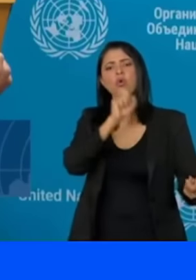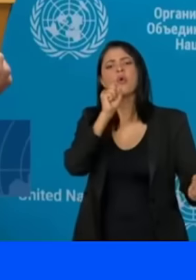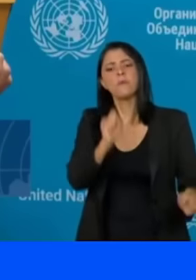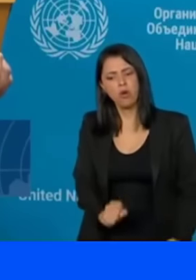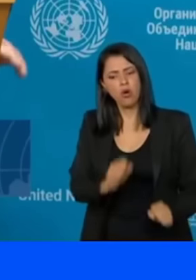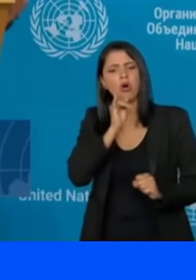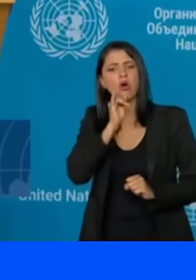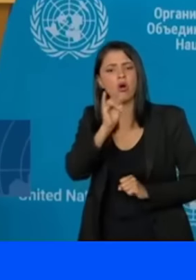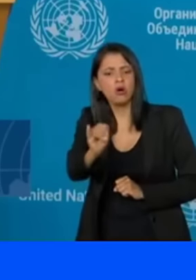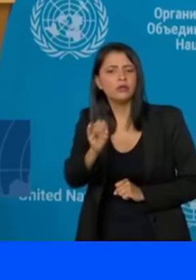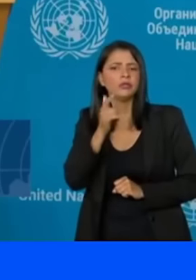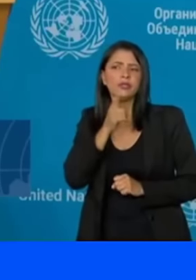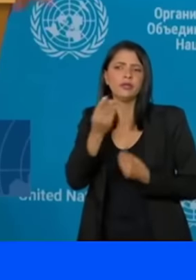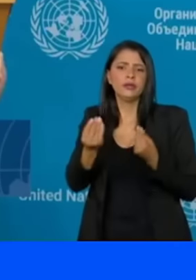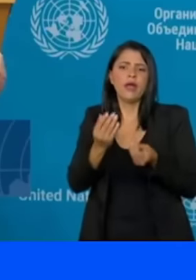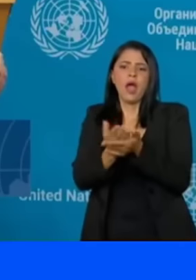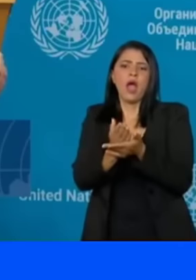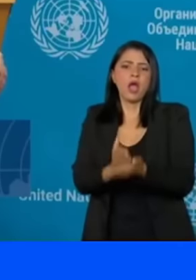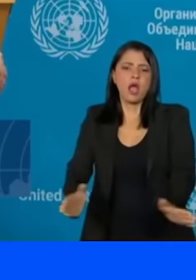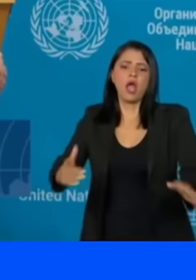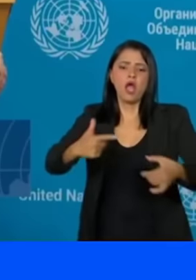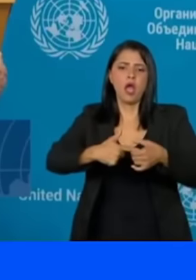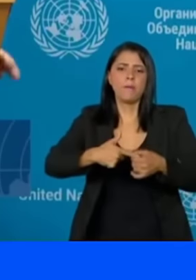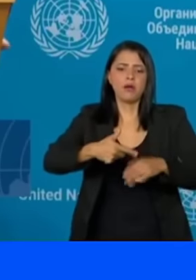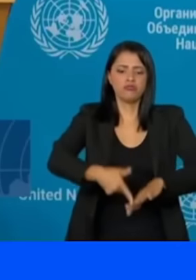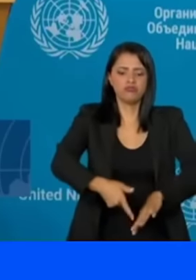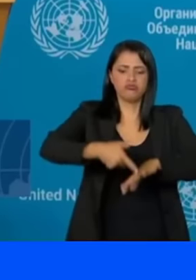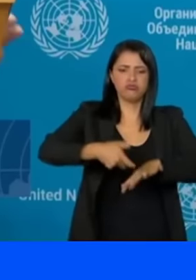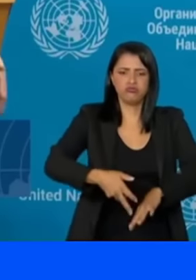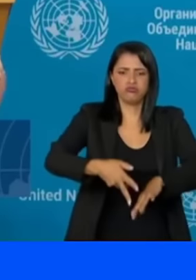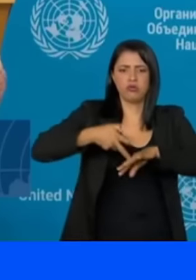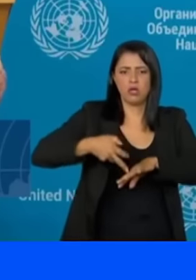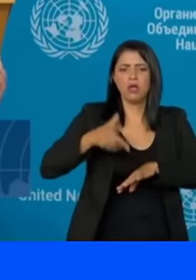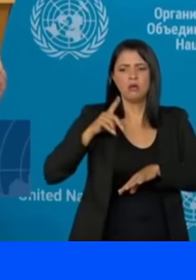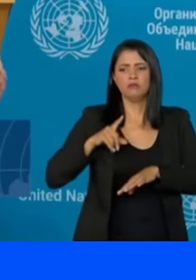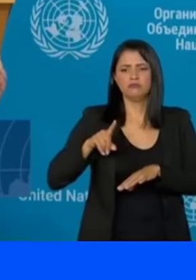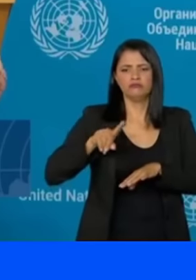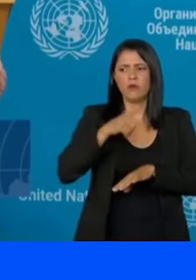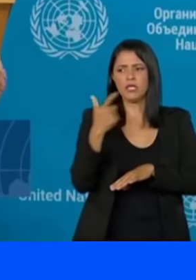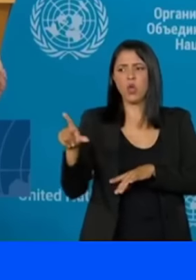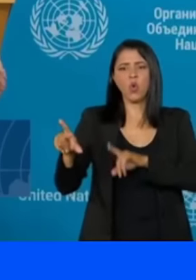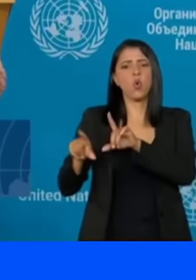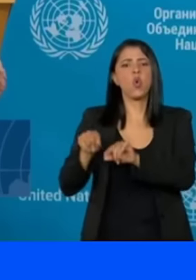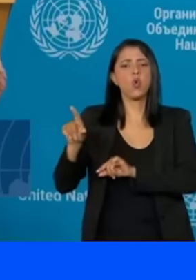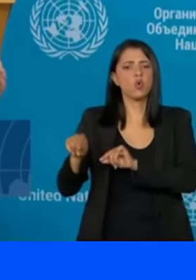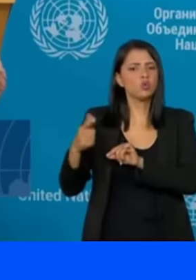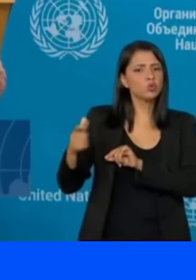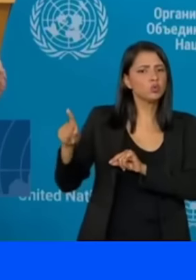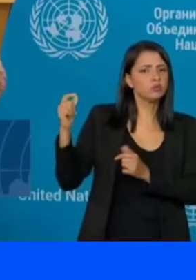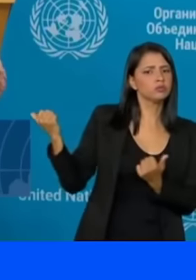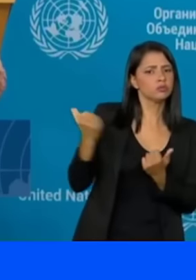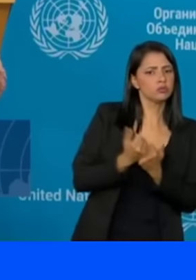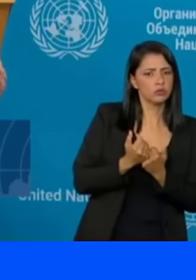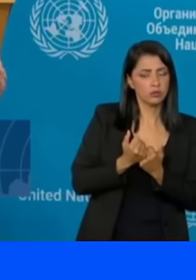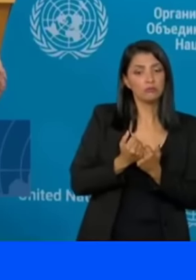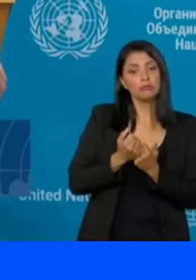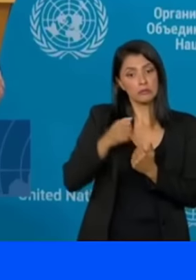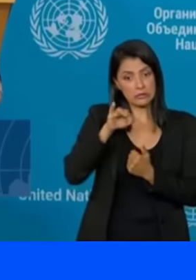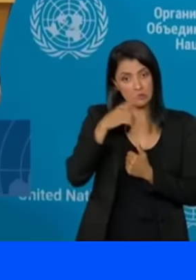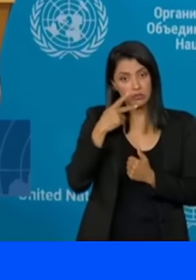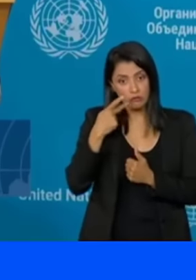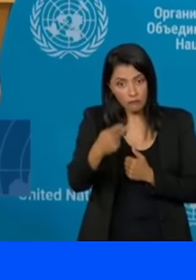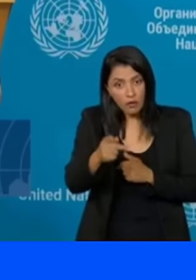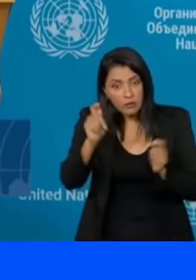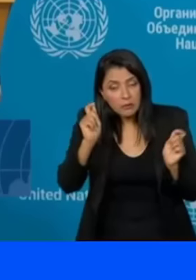que pode acabar o combustível fóssil, que vai ter combustível alternativo. É preciso que quando a gente fale isso, a